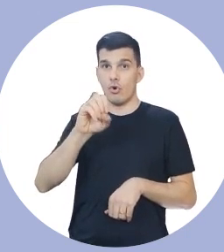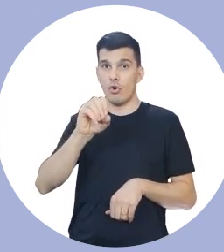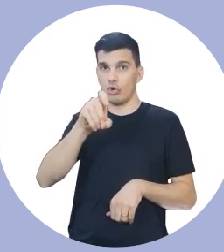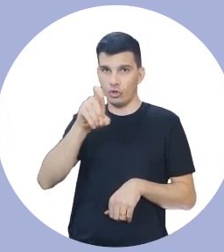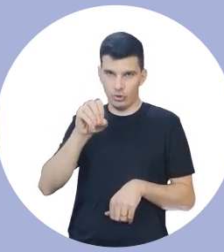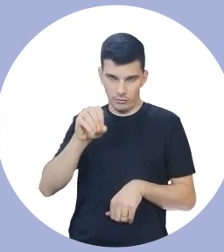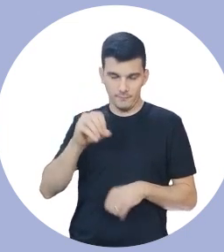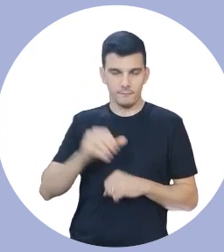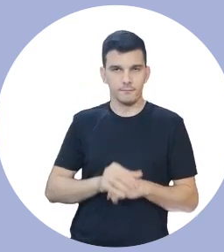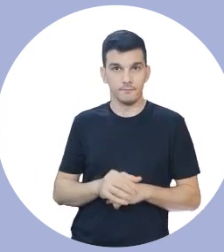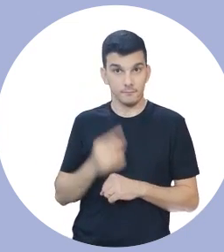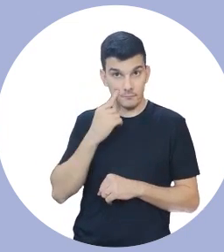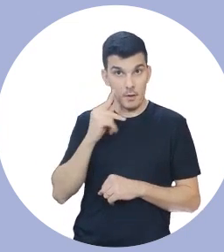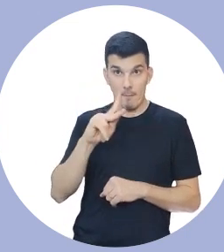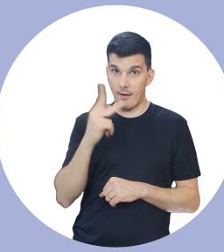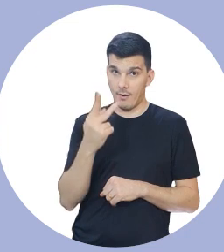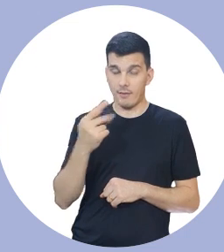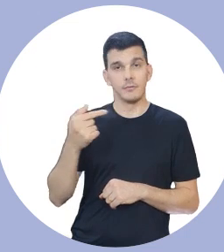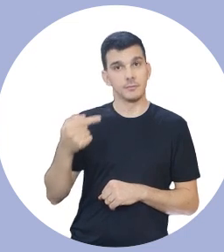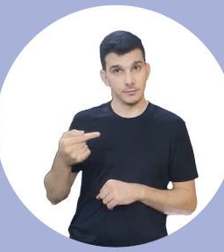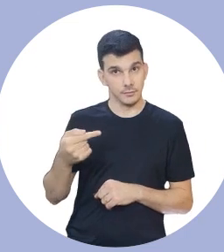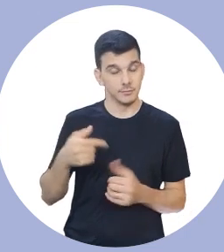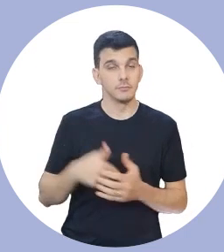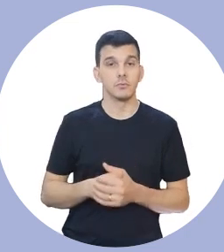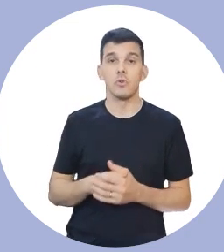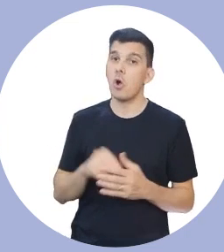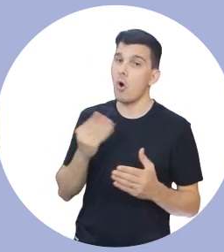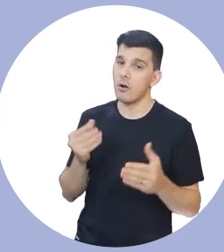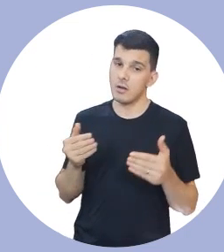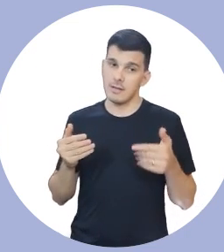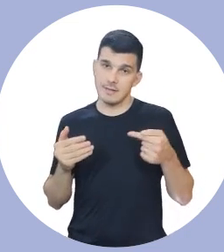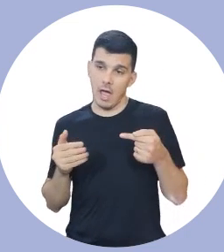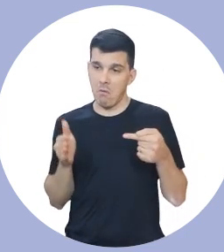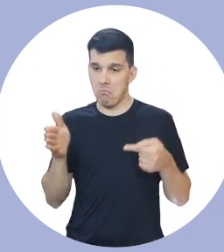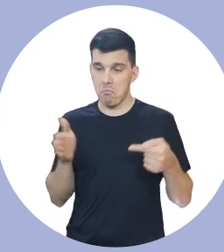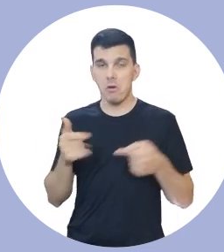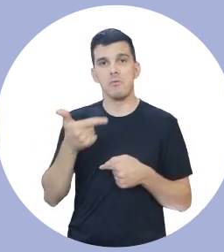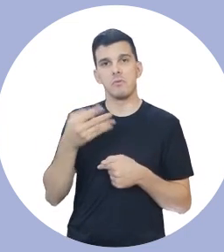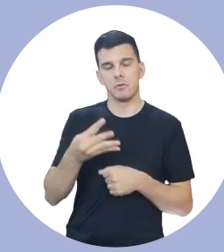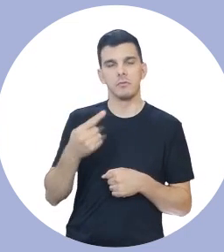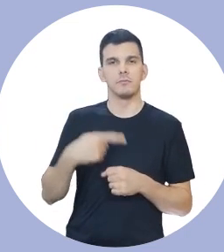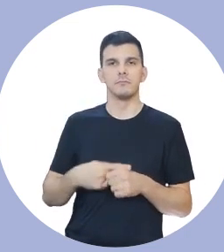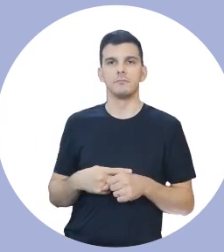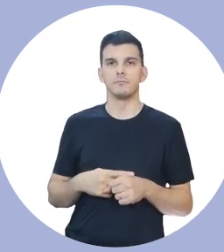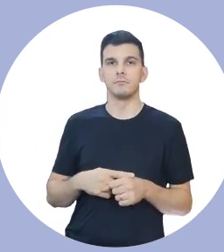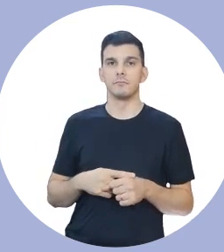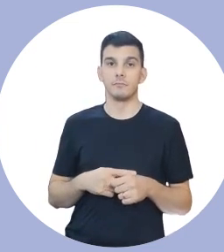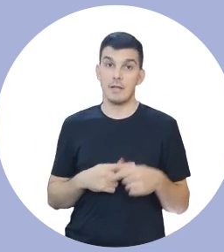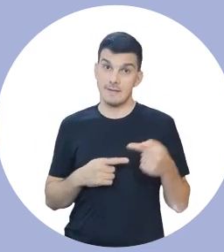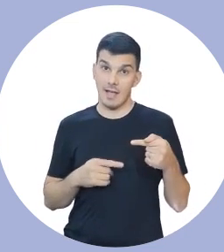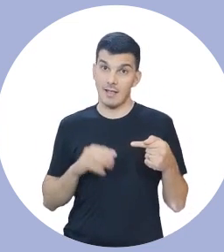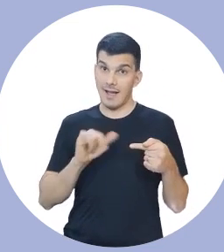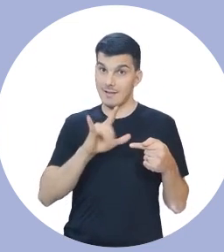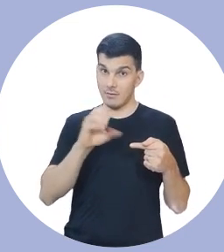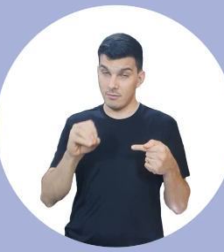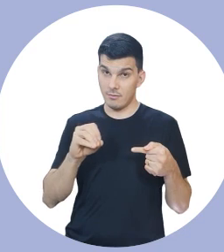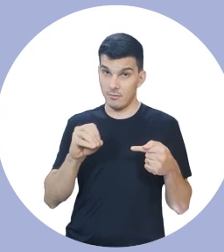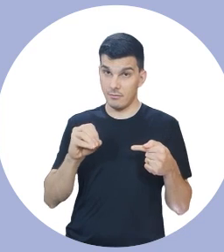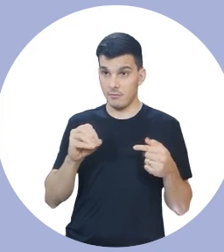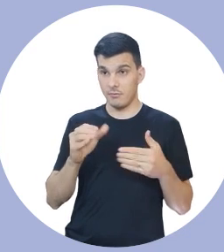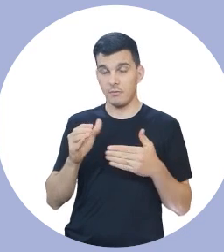base. pH entre 0 e 7 ou pH entre 7 e 14, sendo 0 e 7